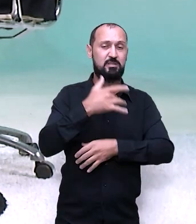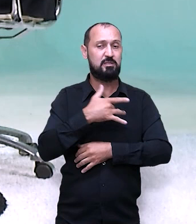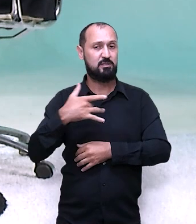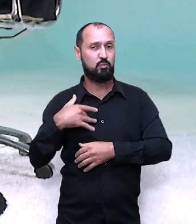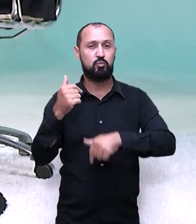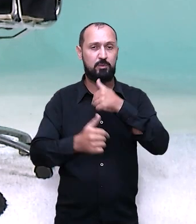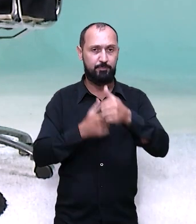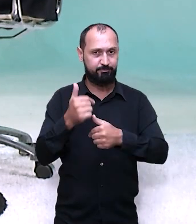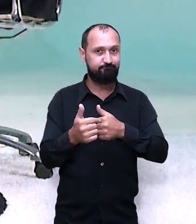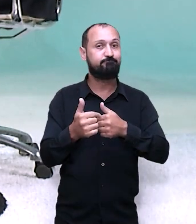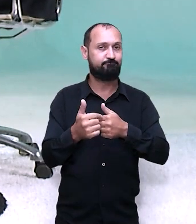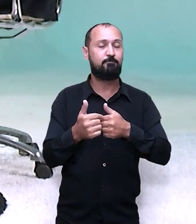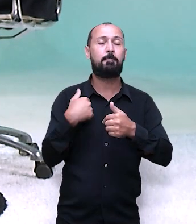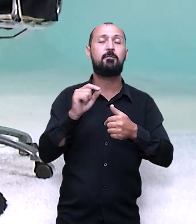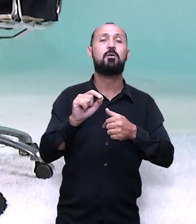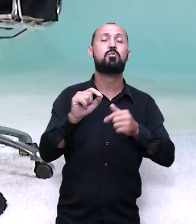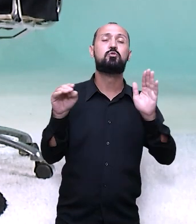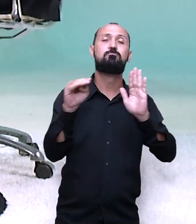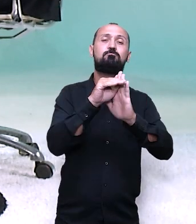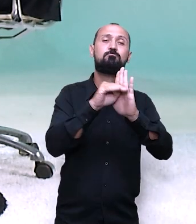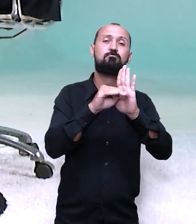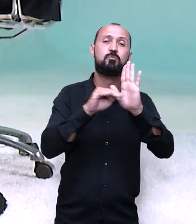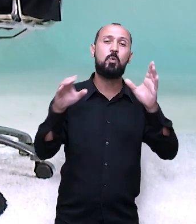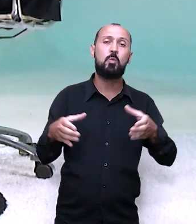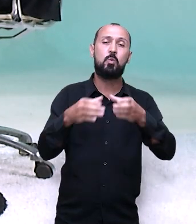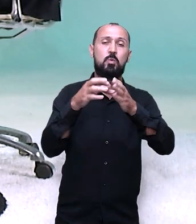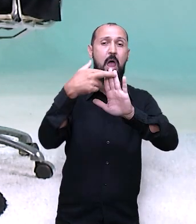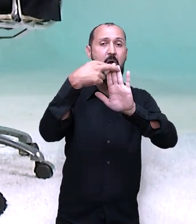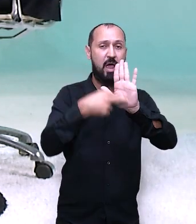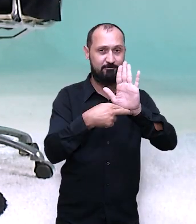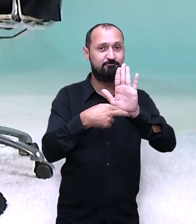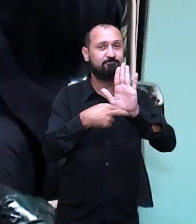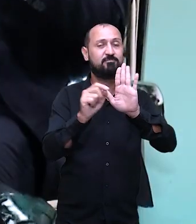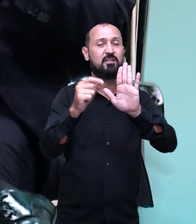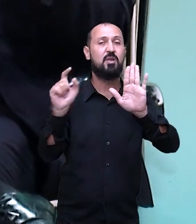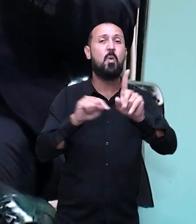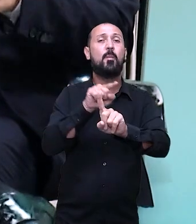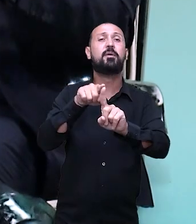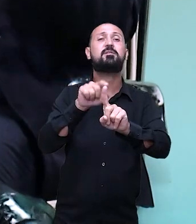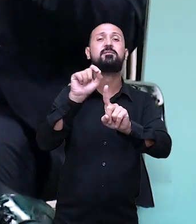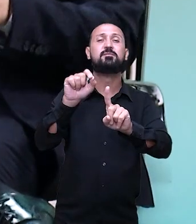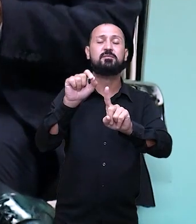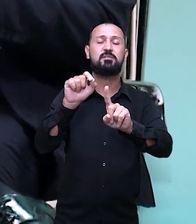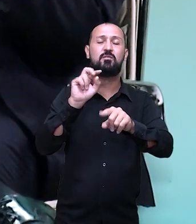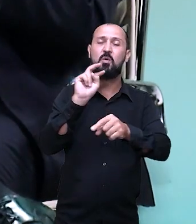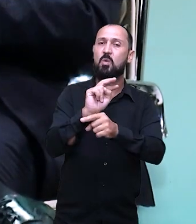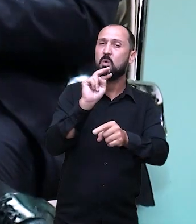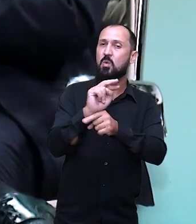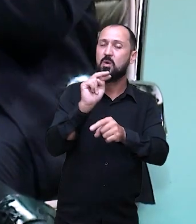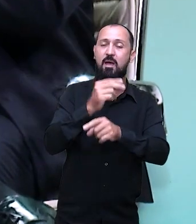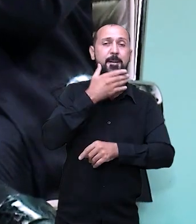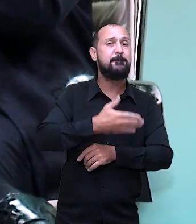Exatamente. Toda essa regulamentação do ambiente do trabalho, que diz respeito às normas de segurança